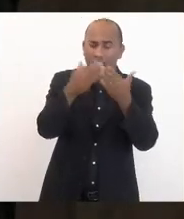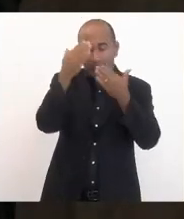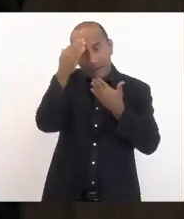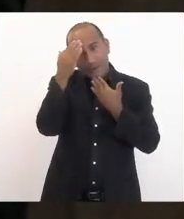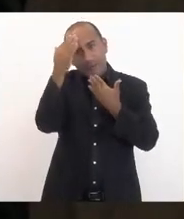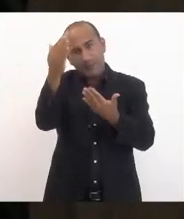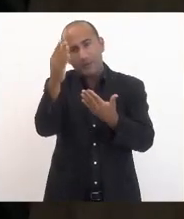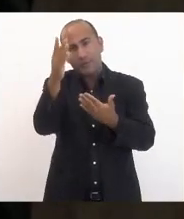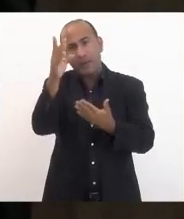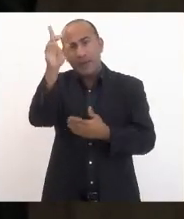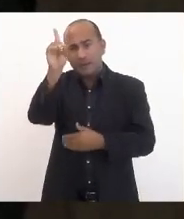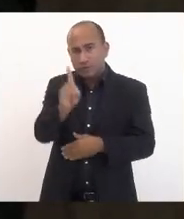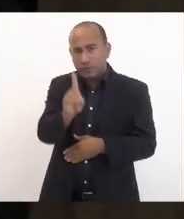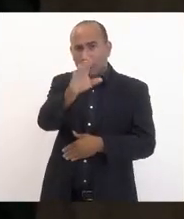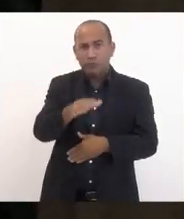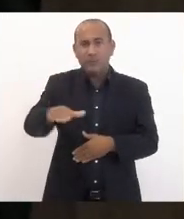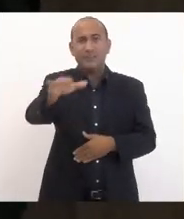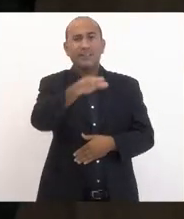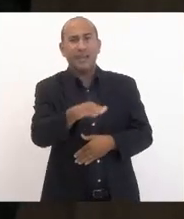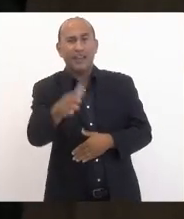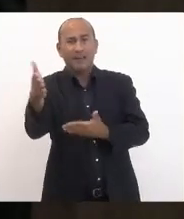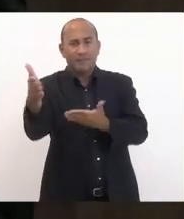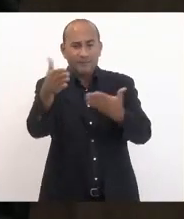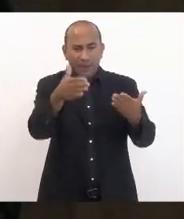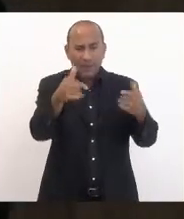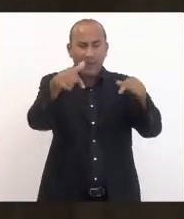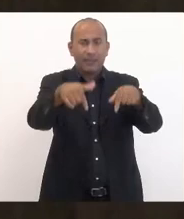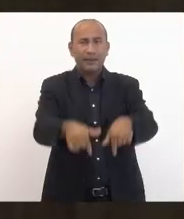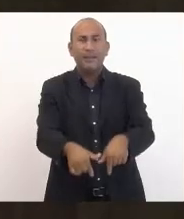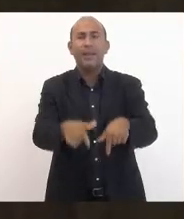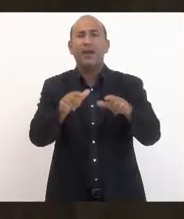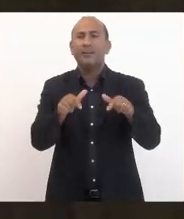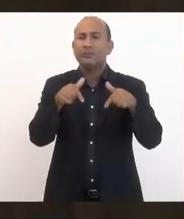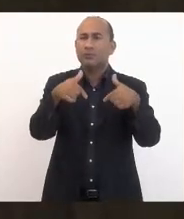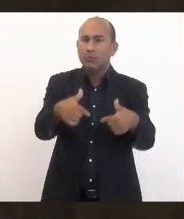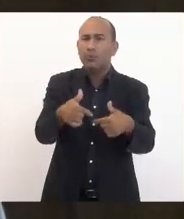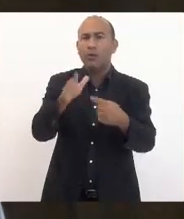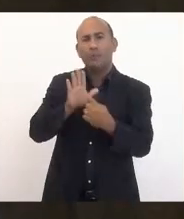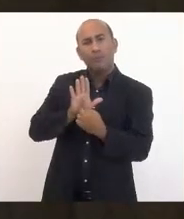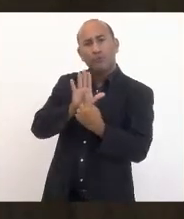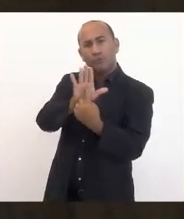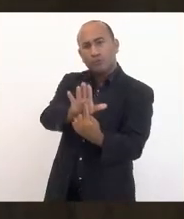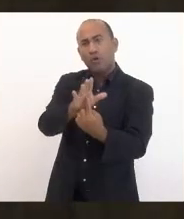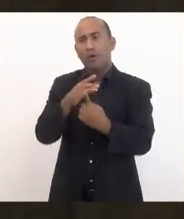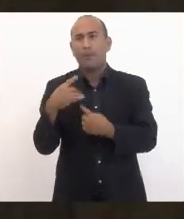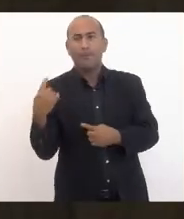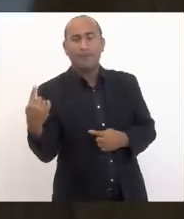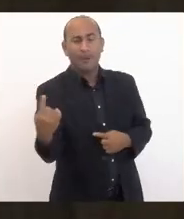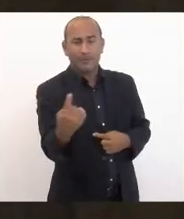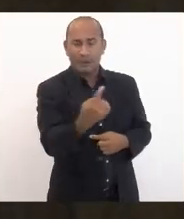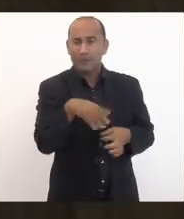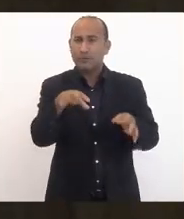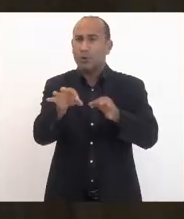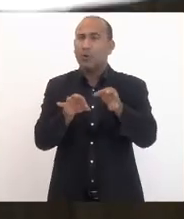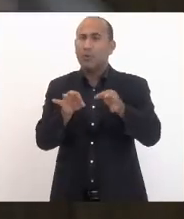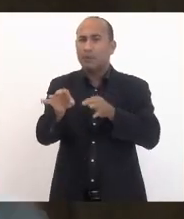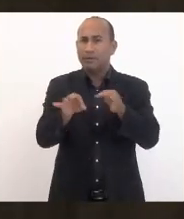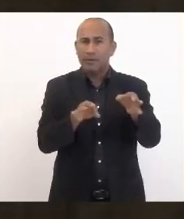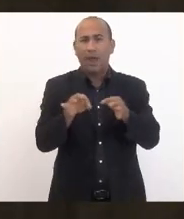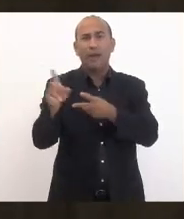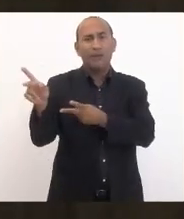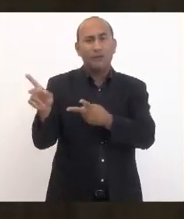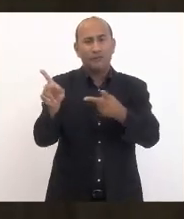diretoria de vocês, que veio aqui, se mobilizou, apresentou para a gente o projeto,